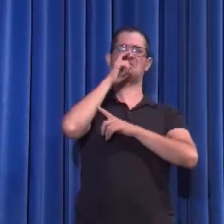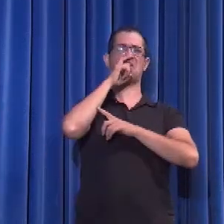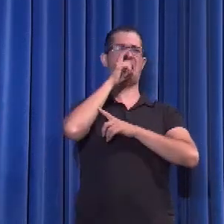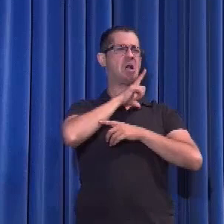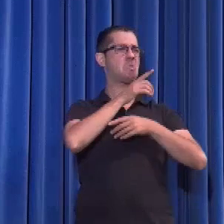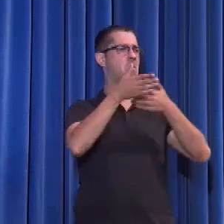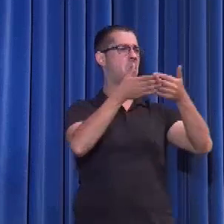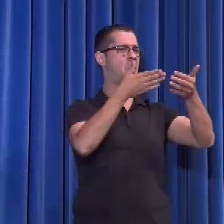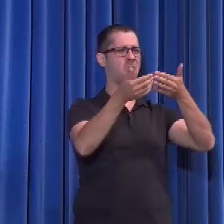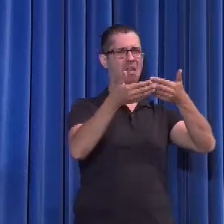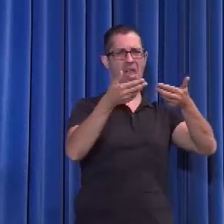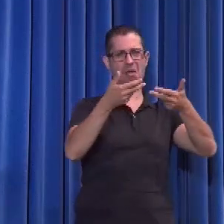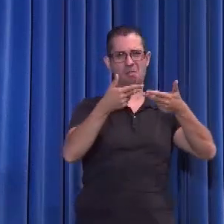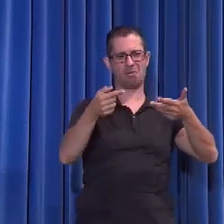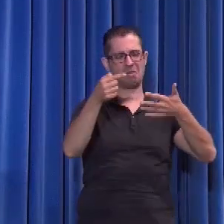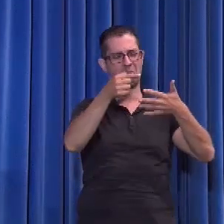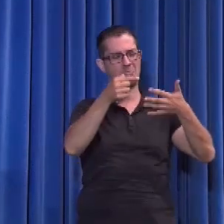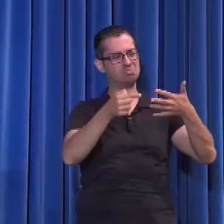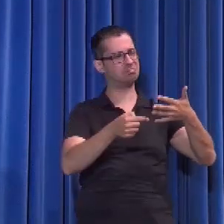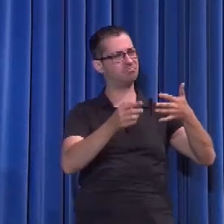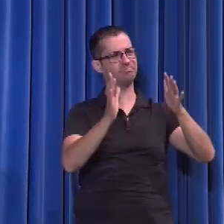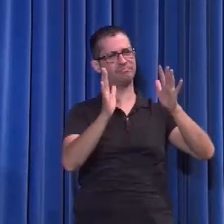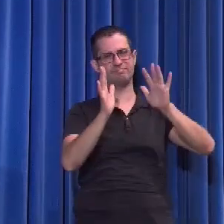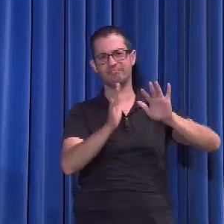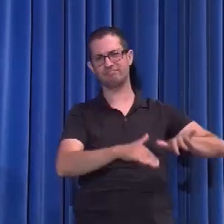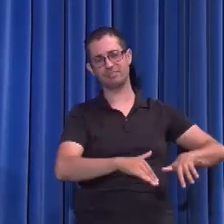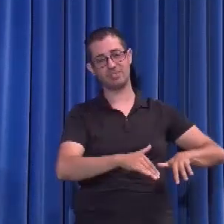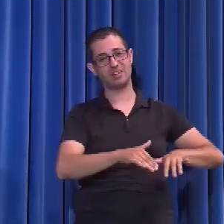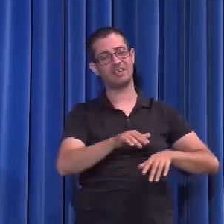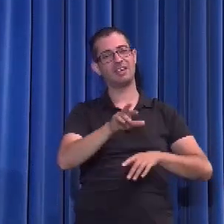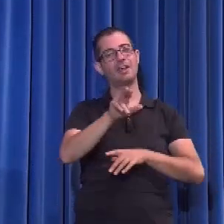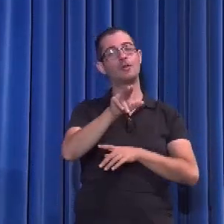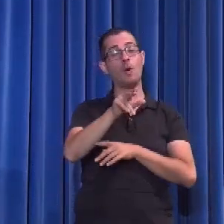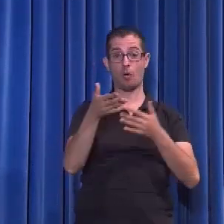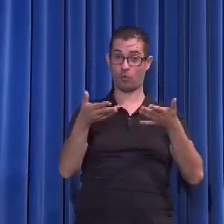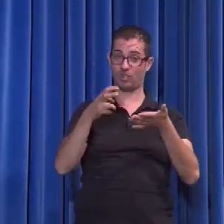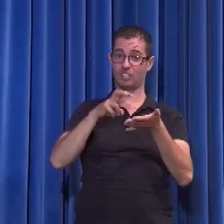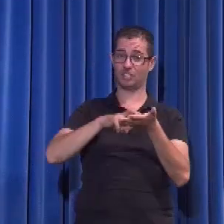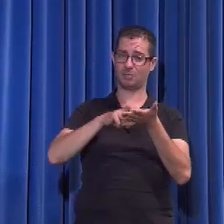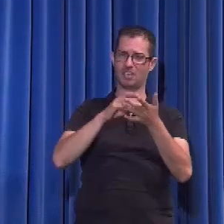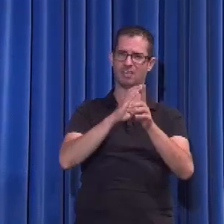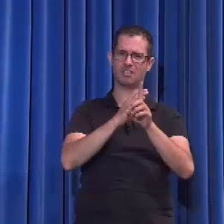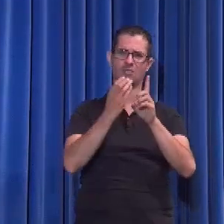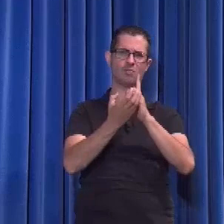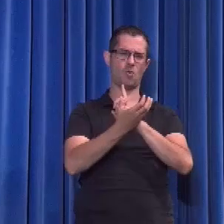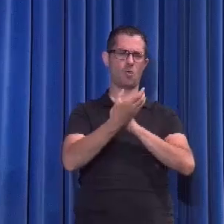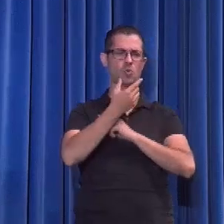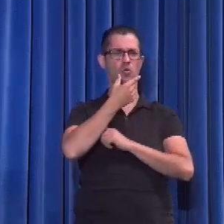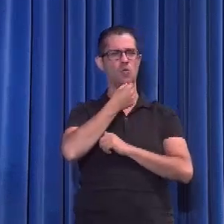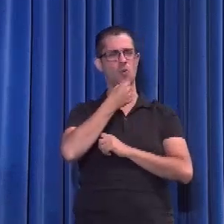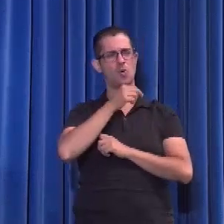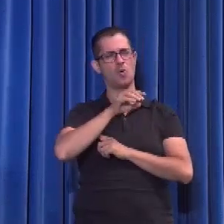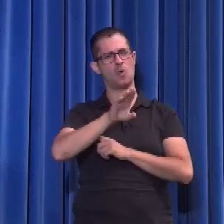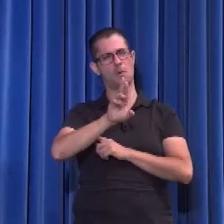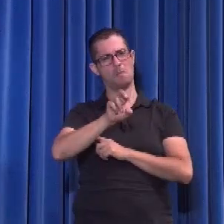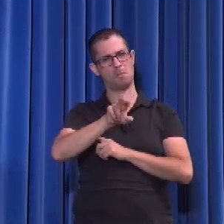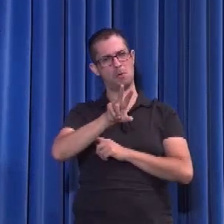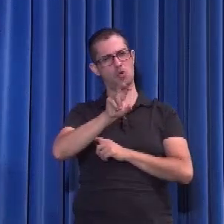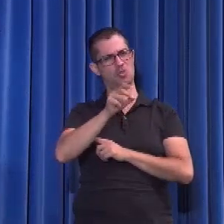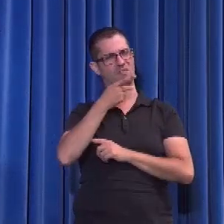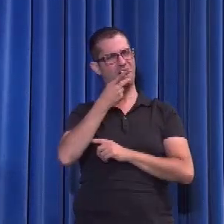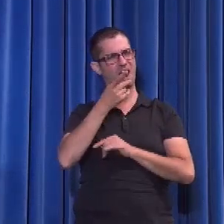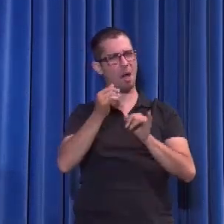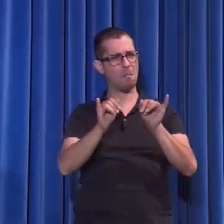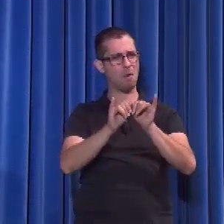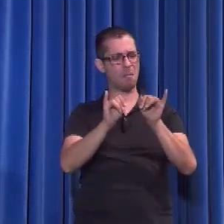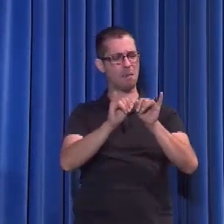coisas. Assim como de manhã, novamente, o Bruno trouxe para nós isso. Besteira, você se gloriar